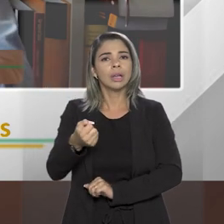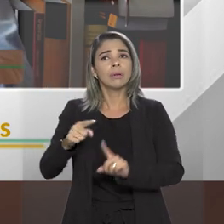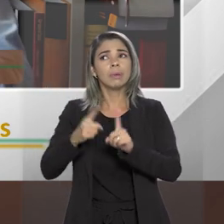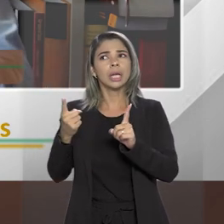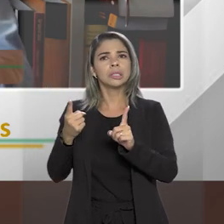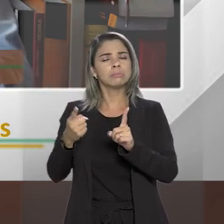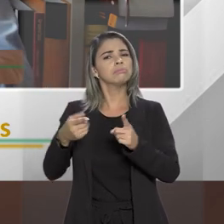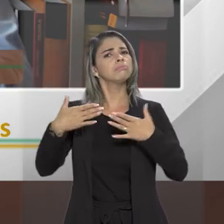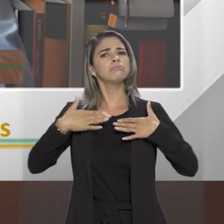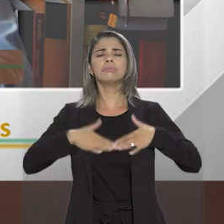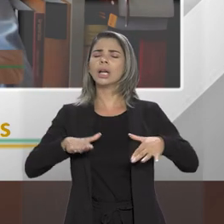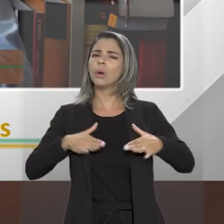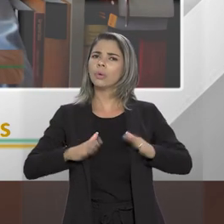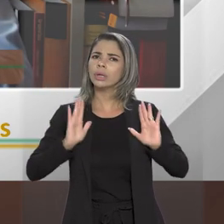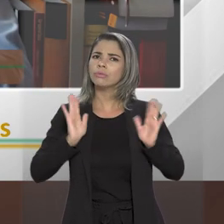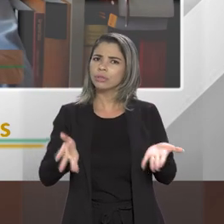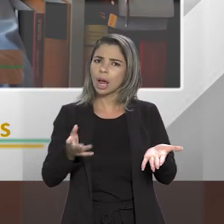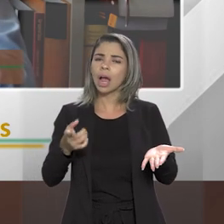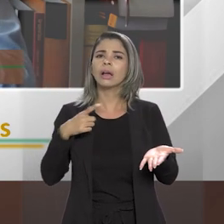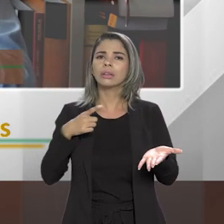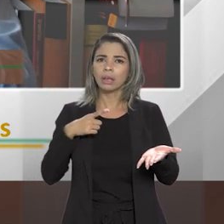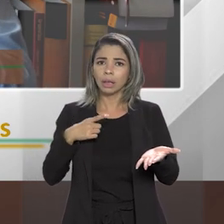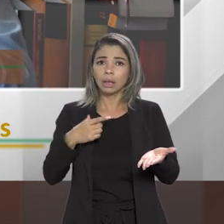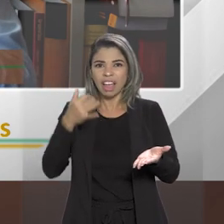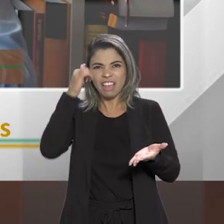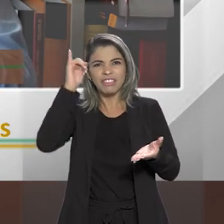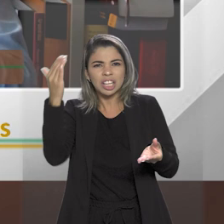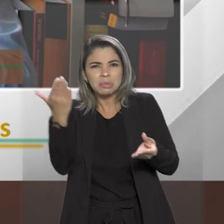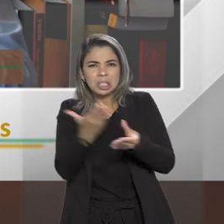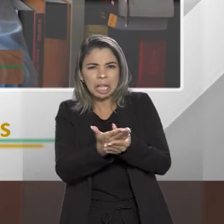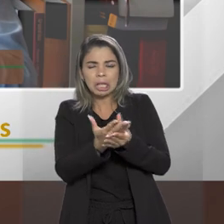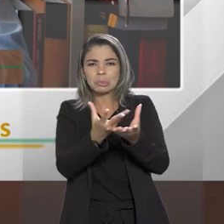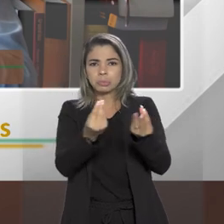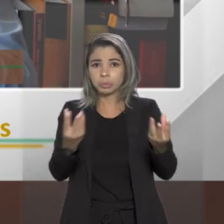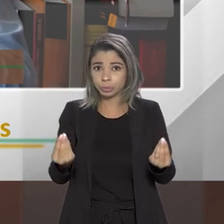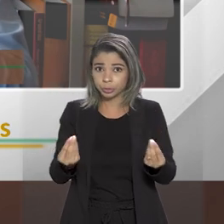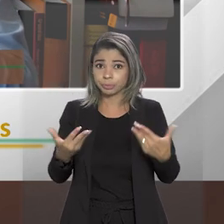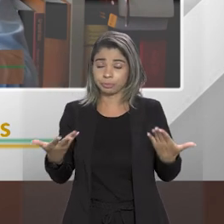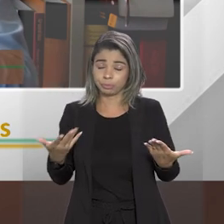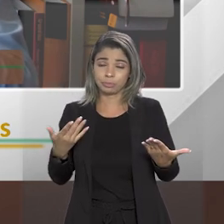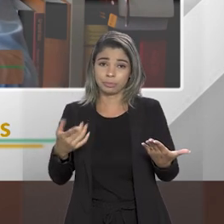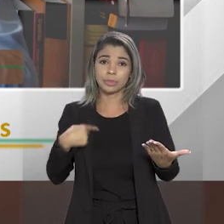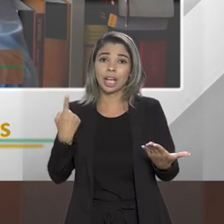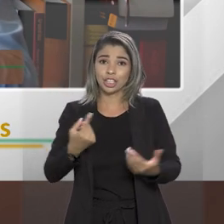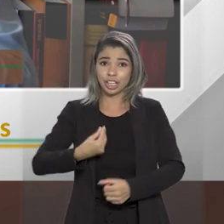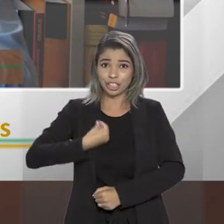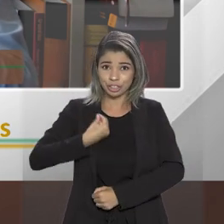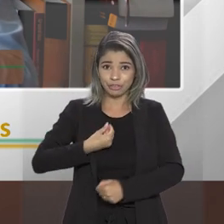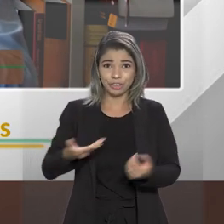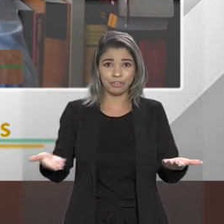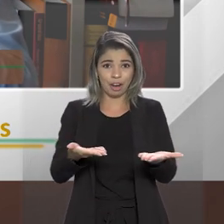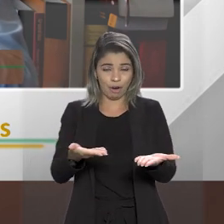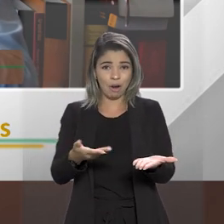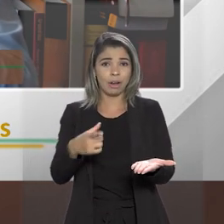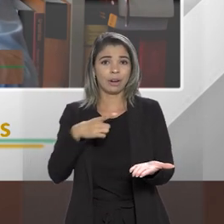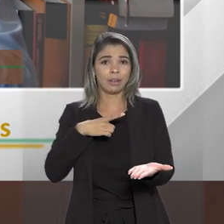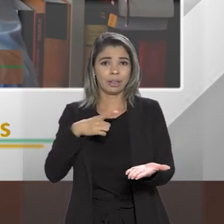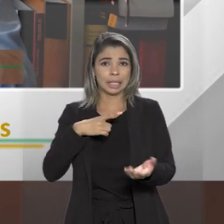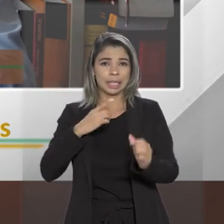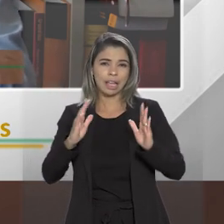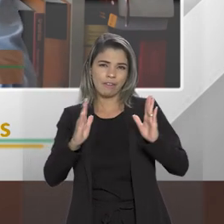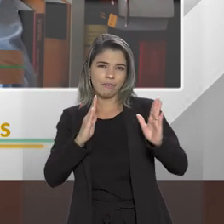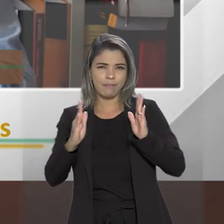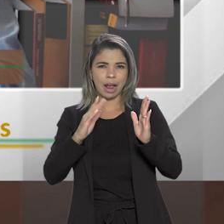tranquilidade essa desjudicialização. Então, respondendo à sua pergunta, estamos vivendo um tempo, uma fase